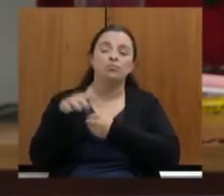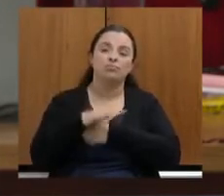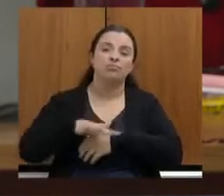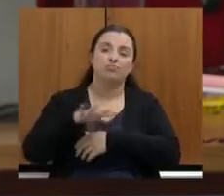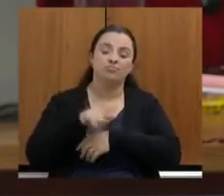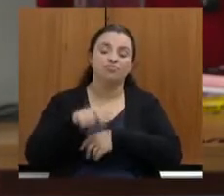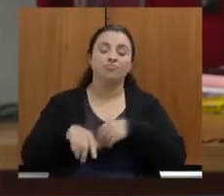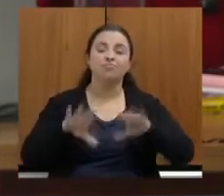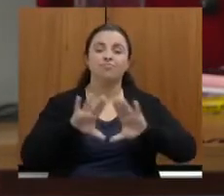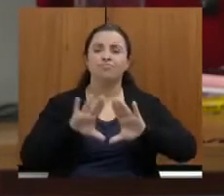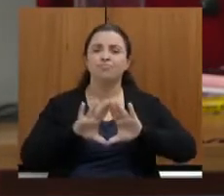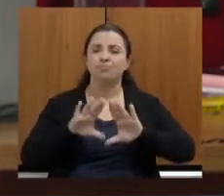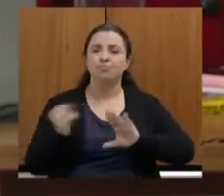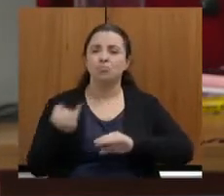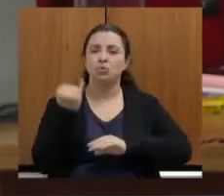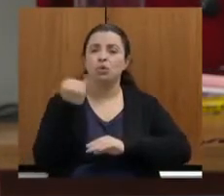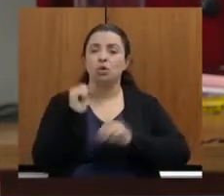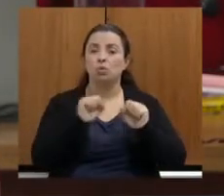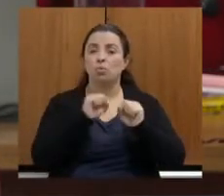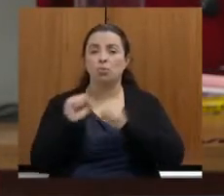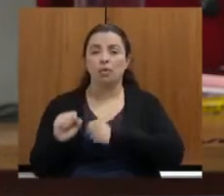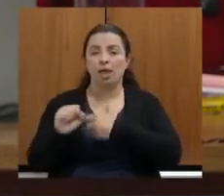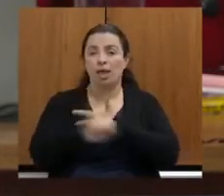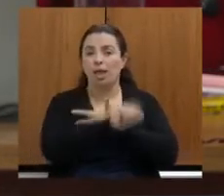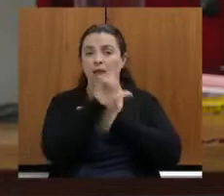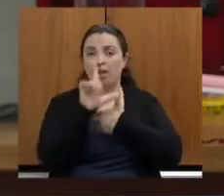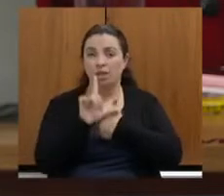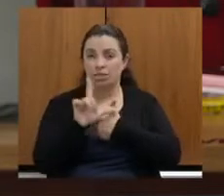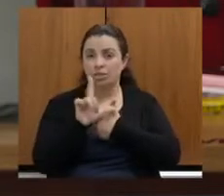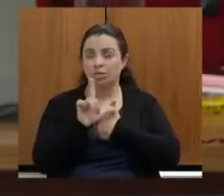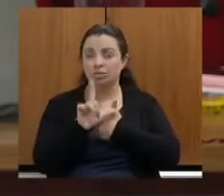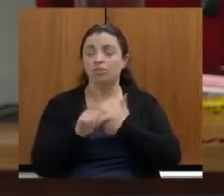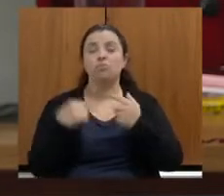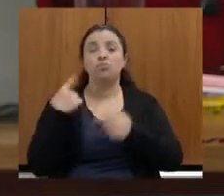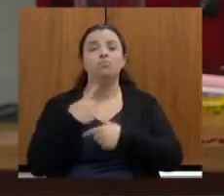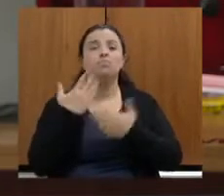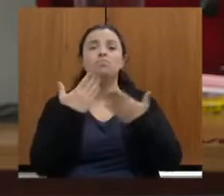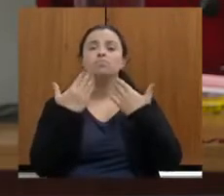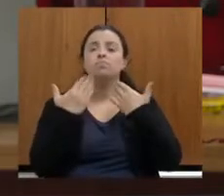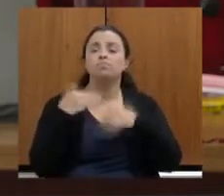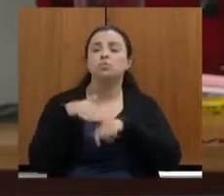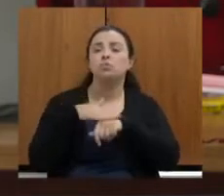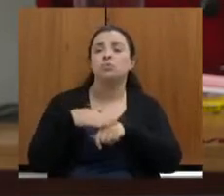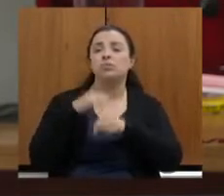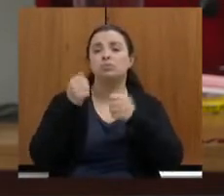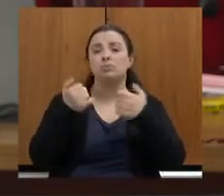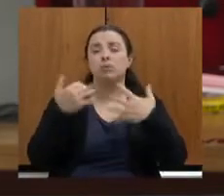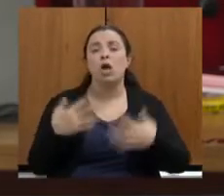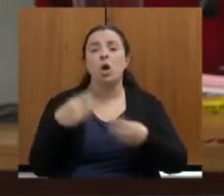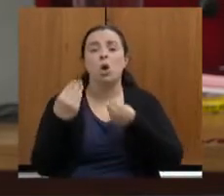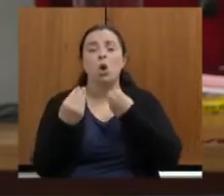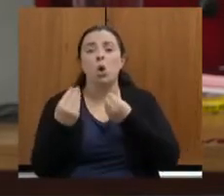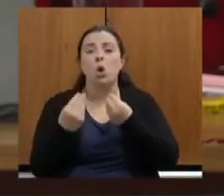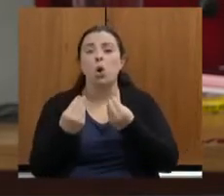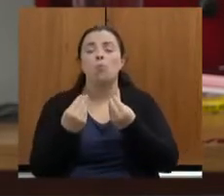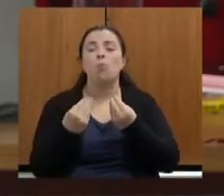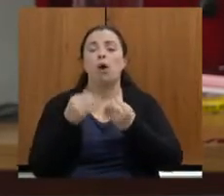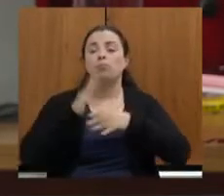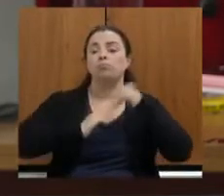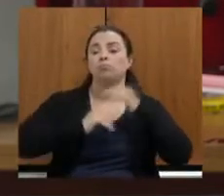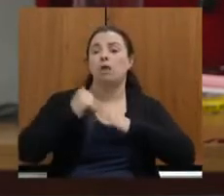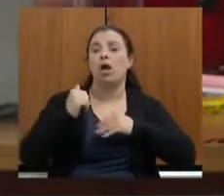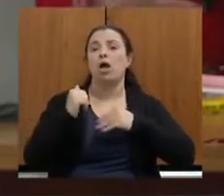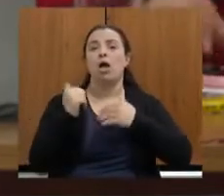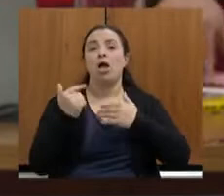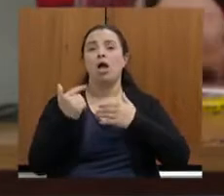Assembleia Legislativa de Minas o poder legislativo conversamos sobre o que faz uma deputada e um deputado